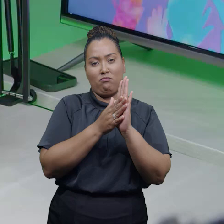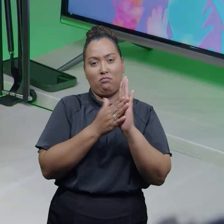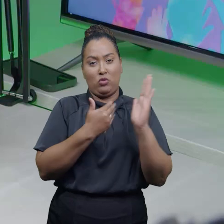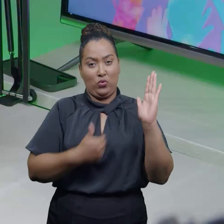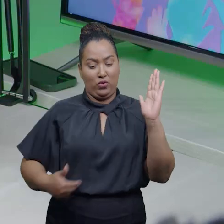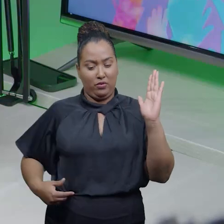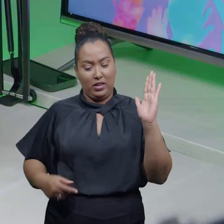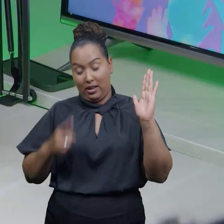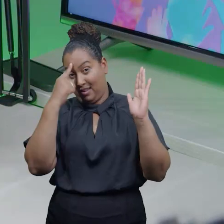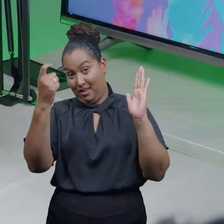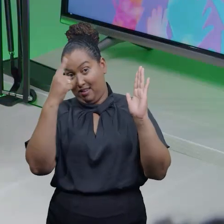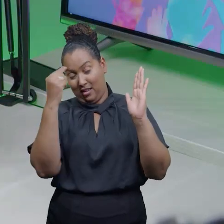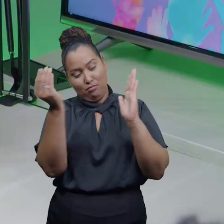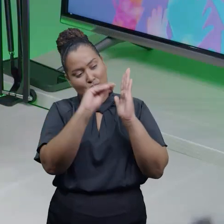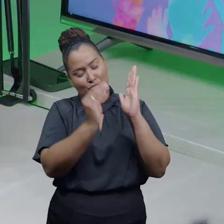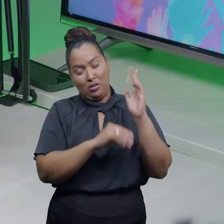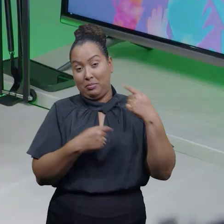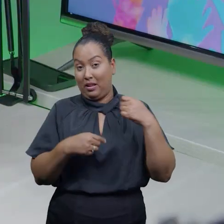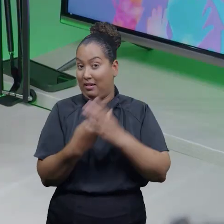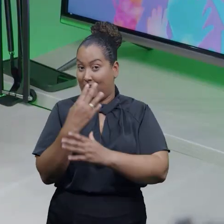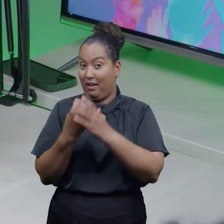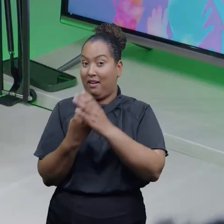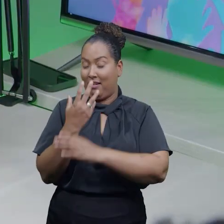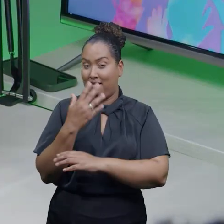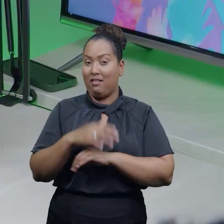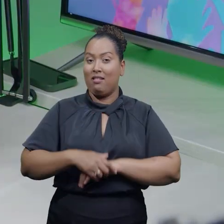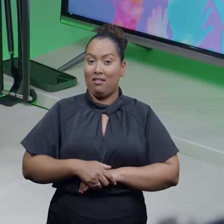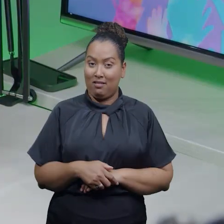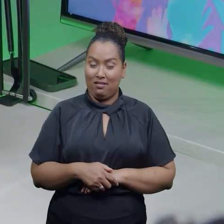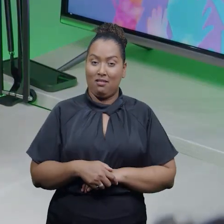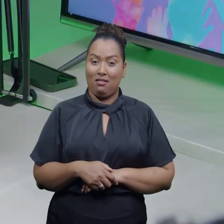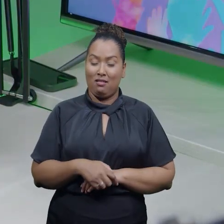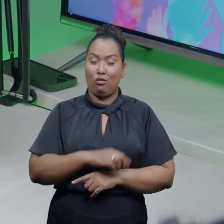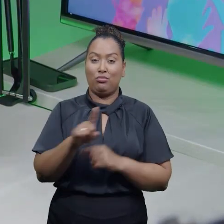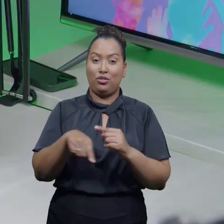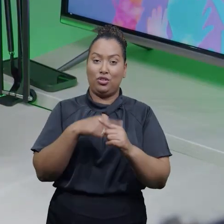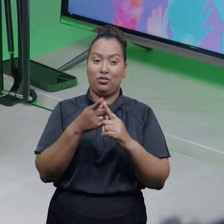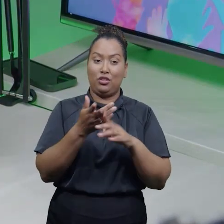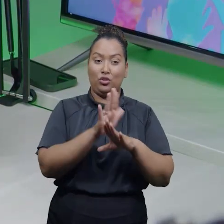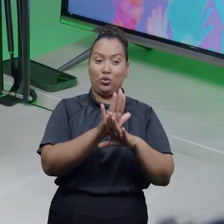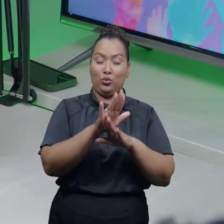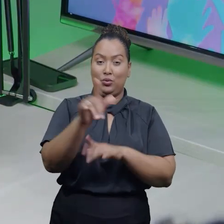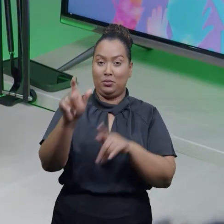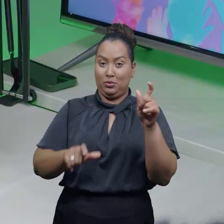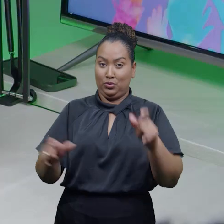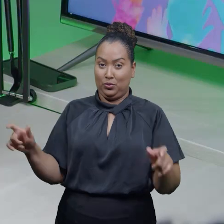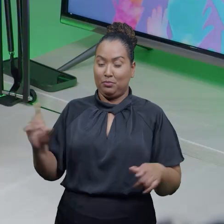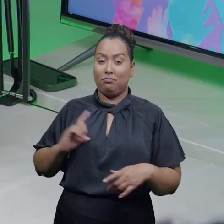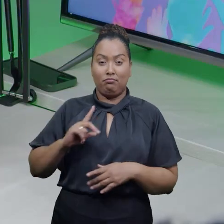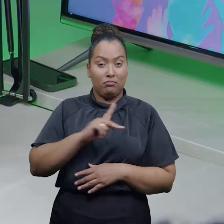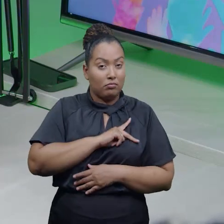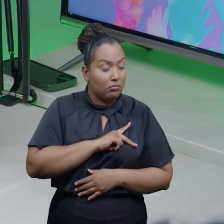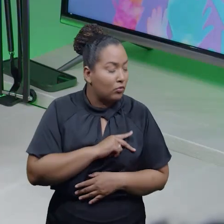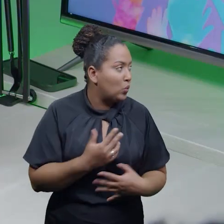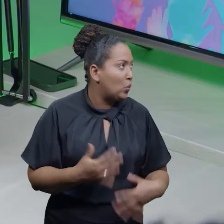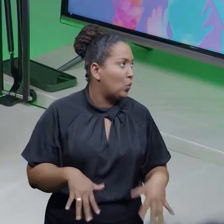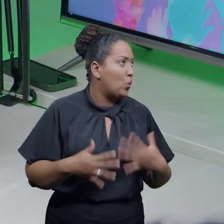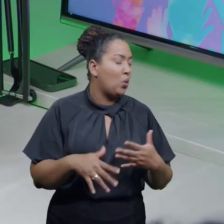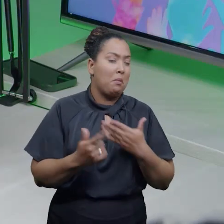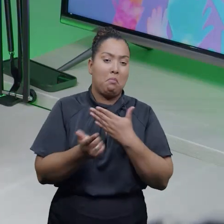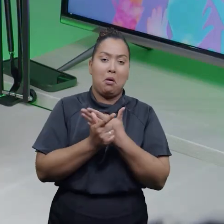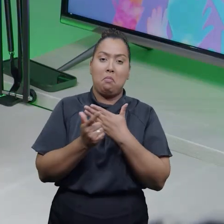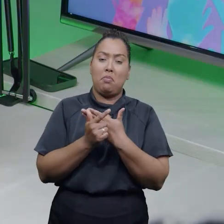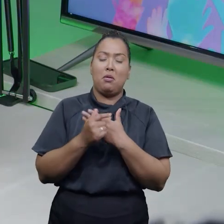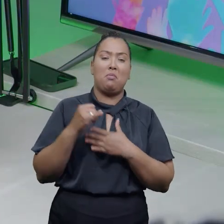políticas públicas que venham nesse sentido, de atender essas pessoas, e nisso a defensoria tem um